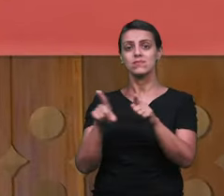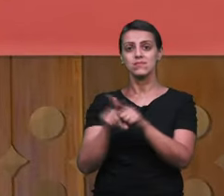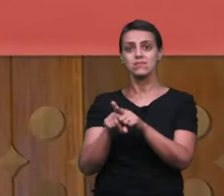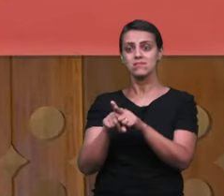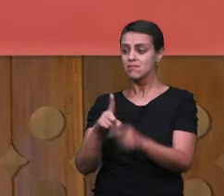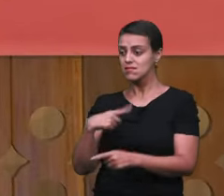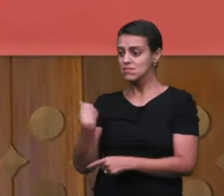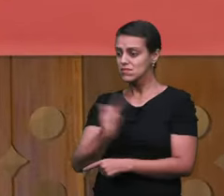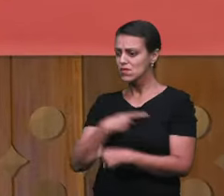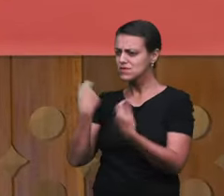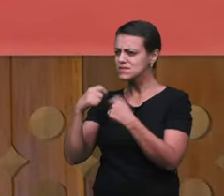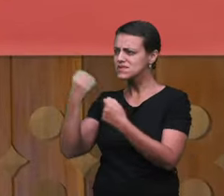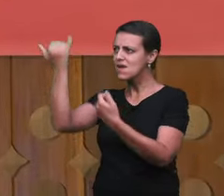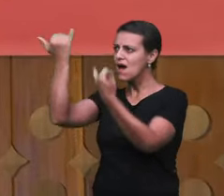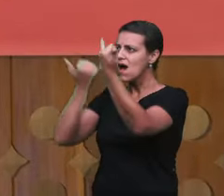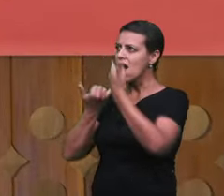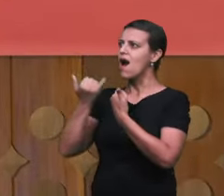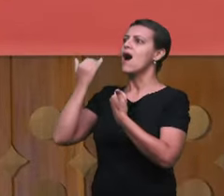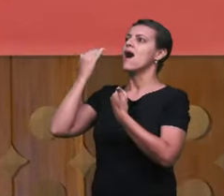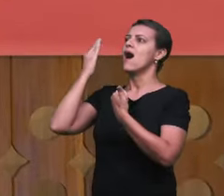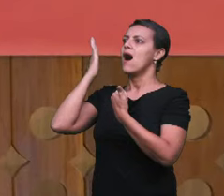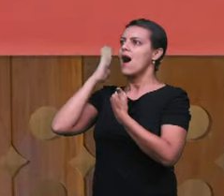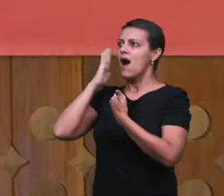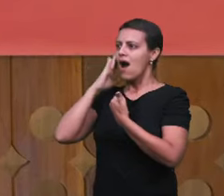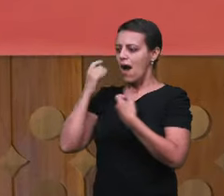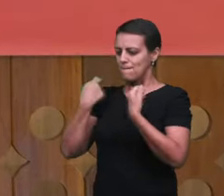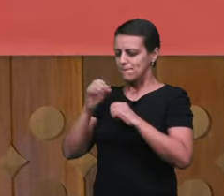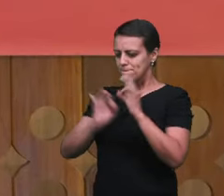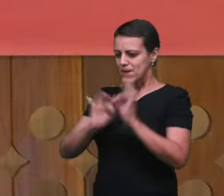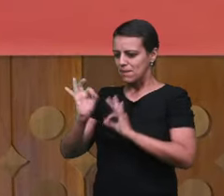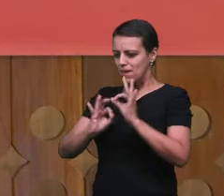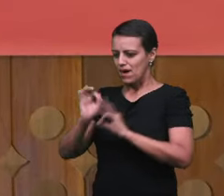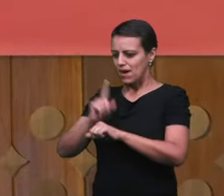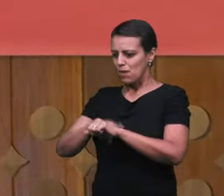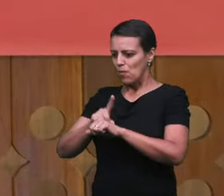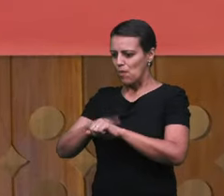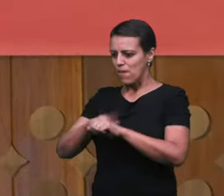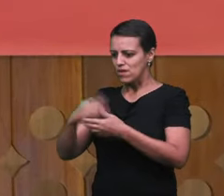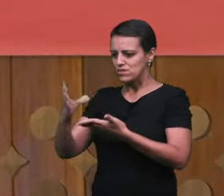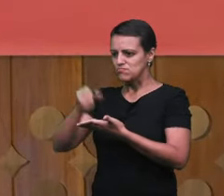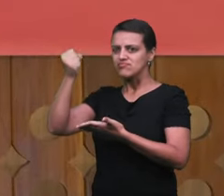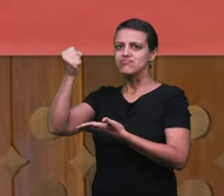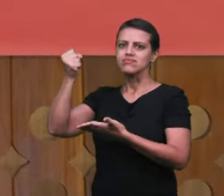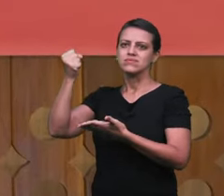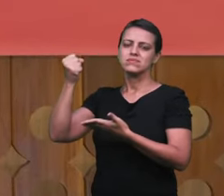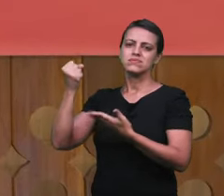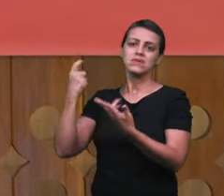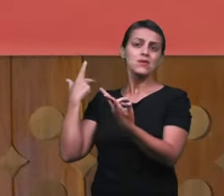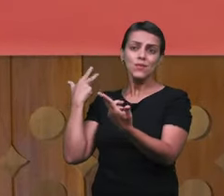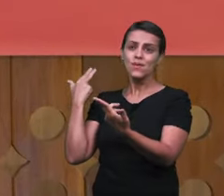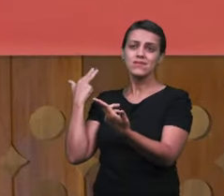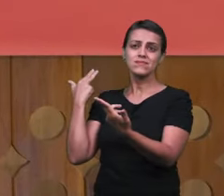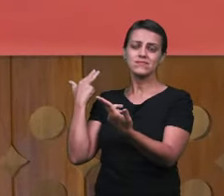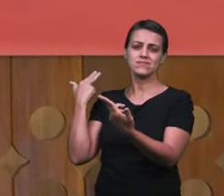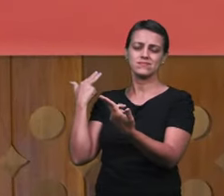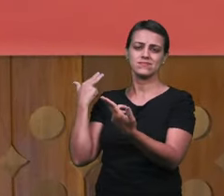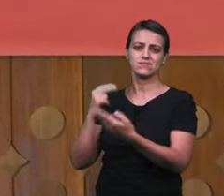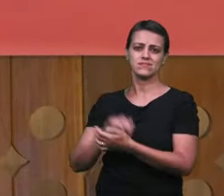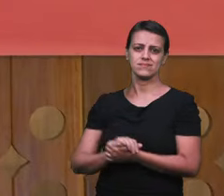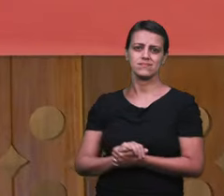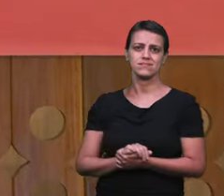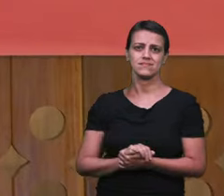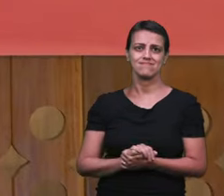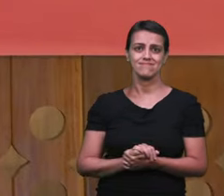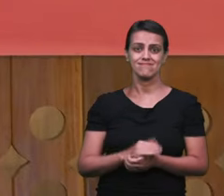novidade. A Igreja Cristã Maranata, com esse nome, que não é uma denominação, mas que é um grito, é um alerta,